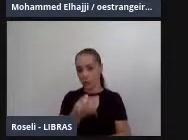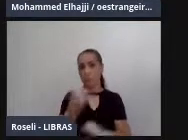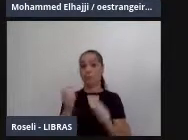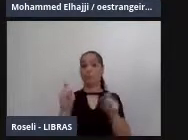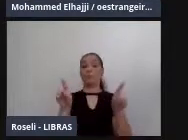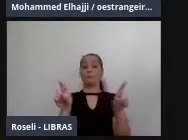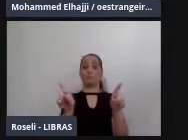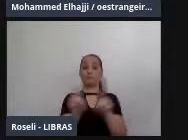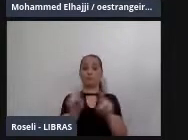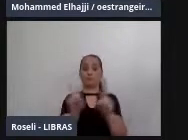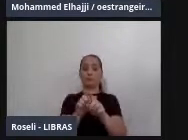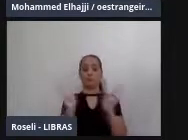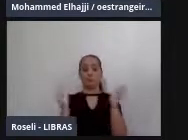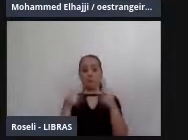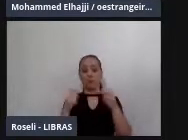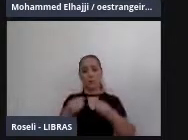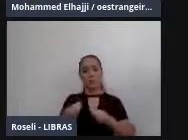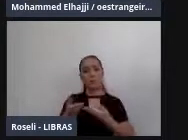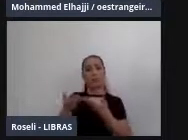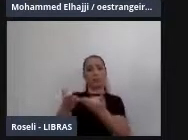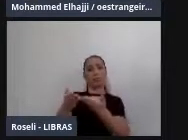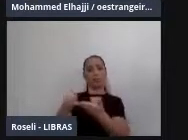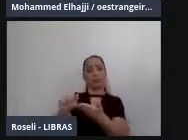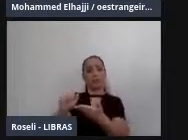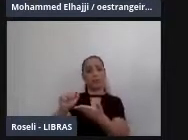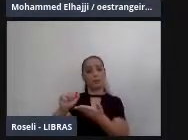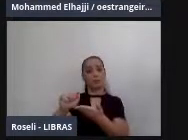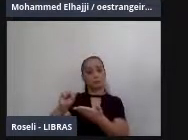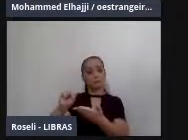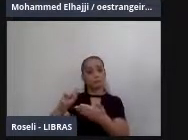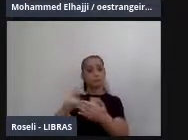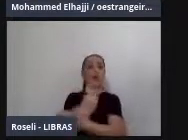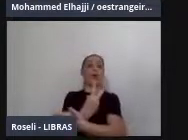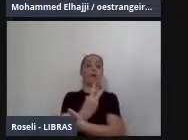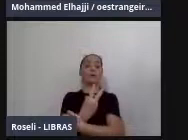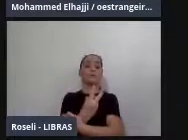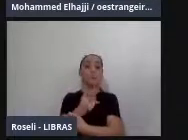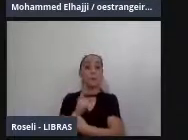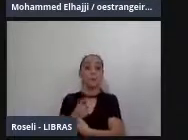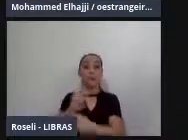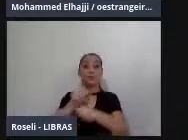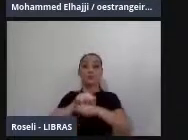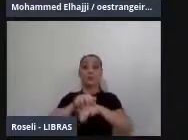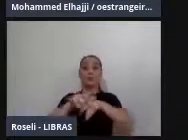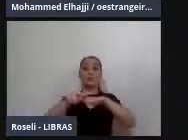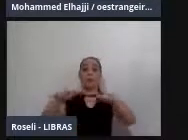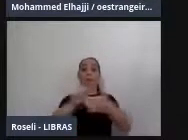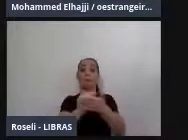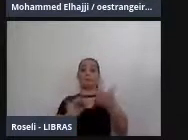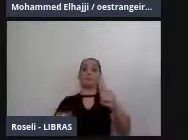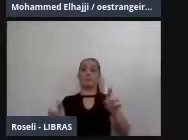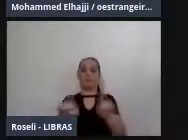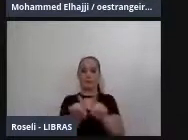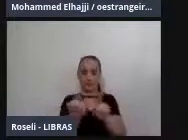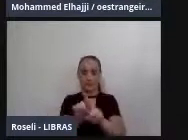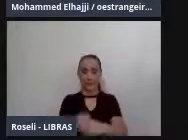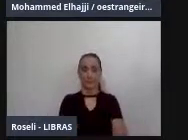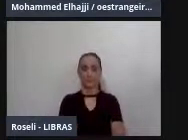ela continue acontecendo e possa, inclusive, expandir as suas atividades. O próximo, por